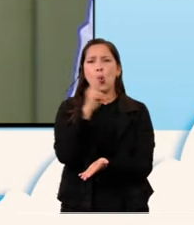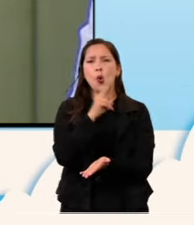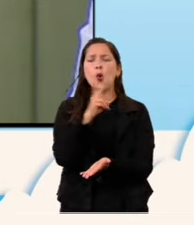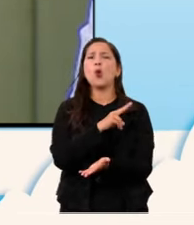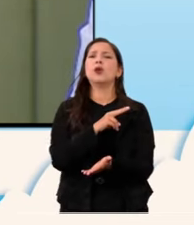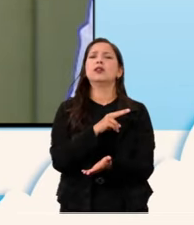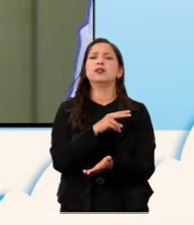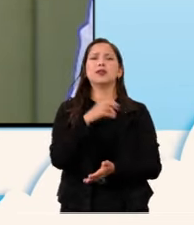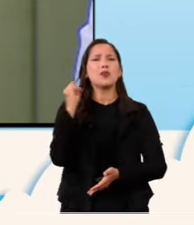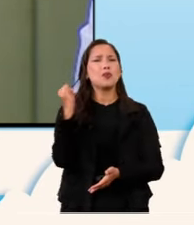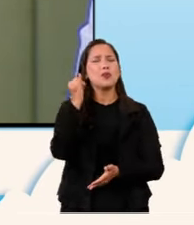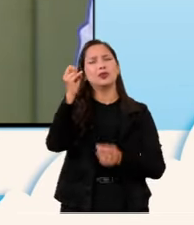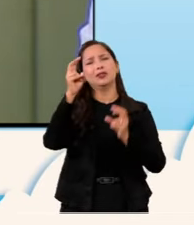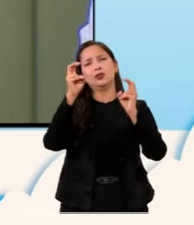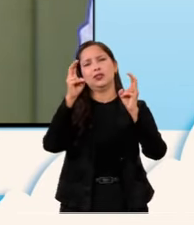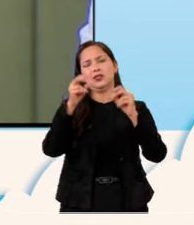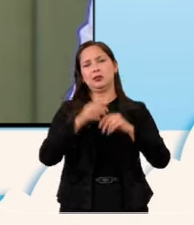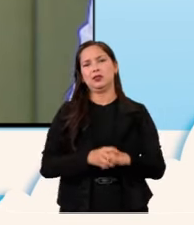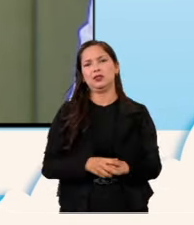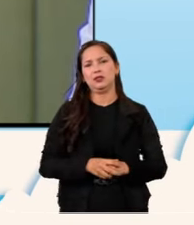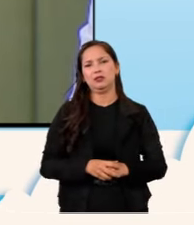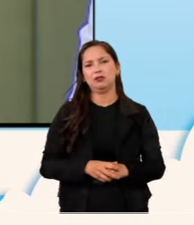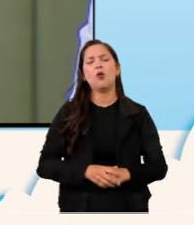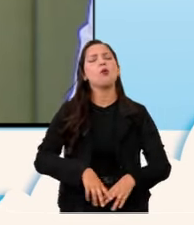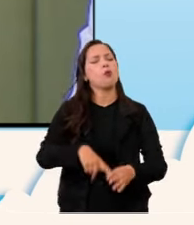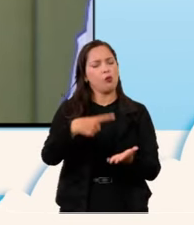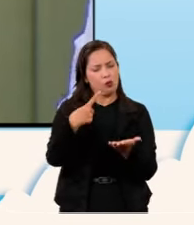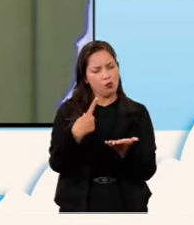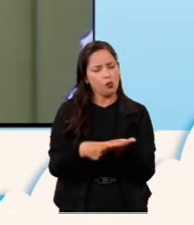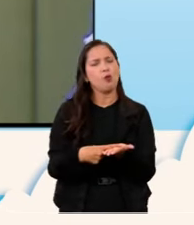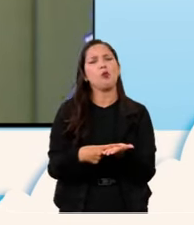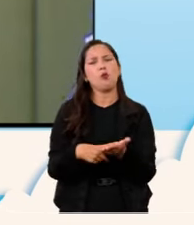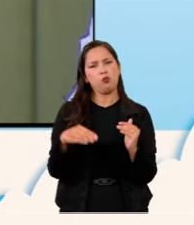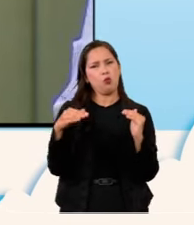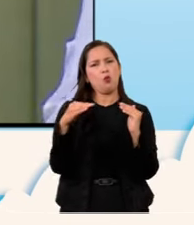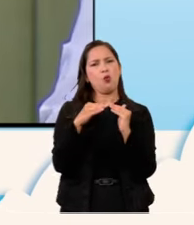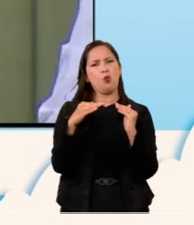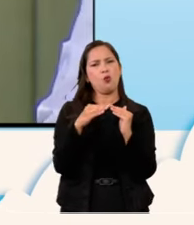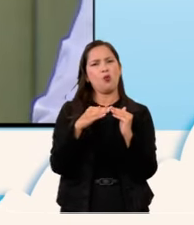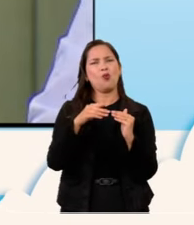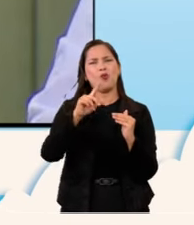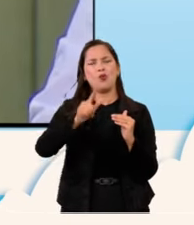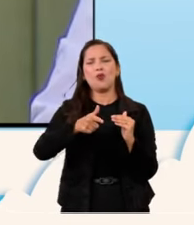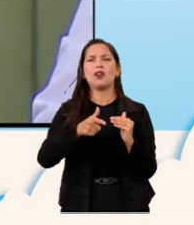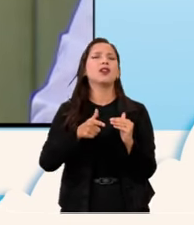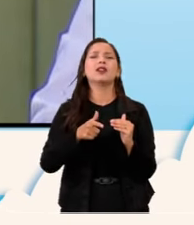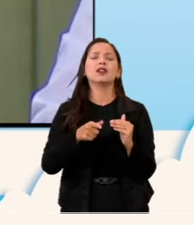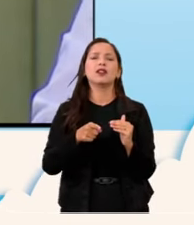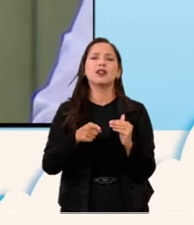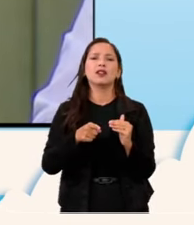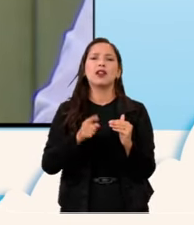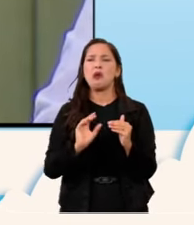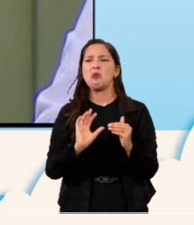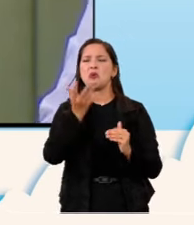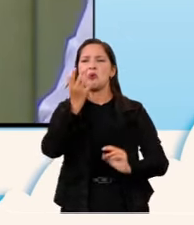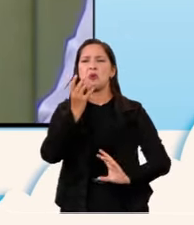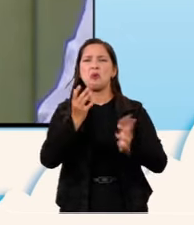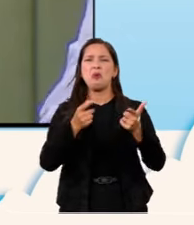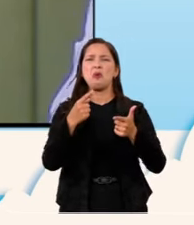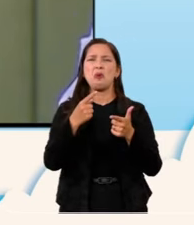questão Concordaram que é um problema causado por padrões